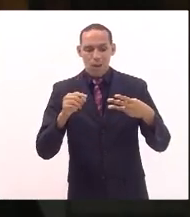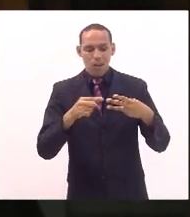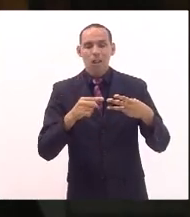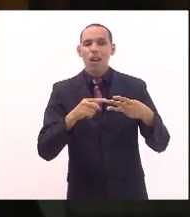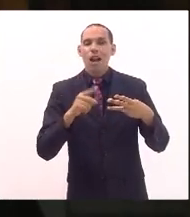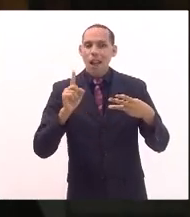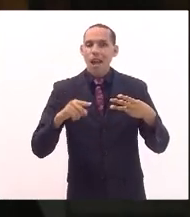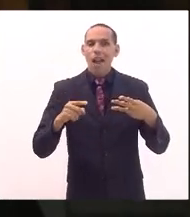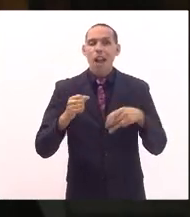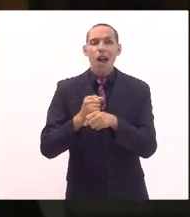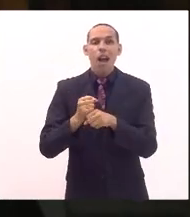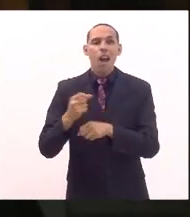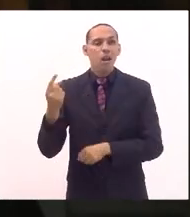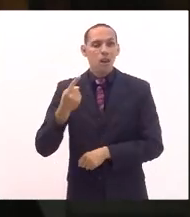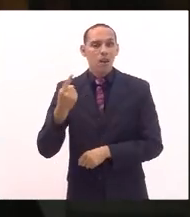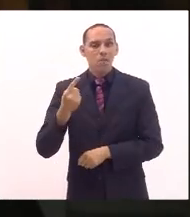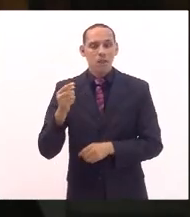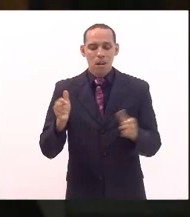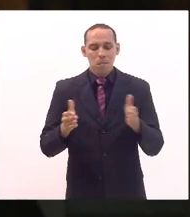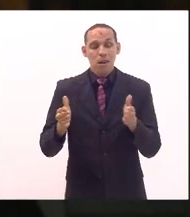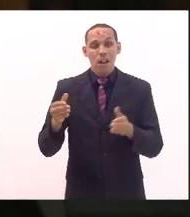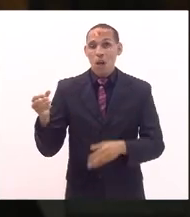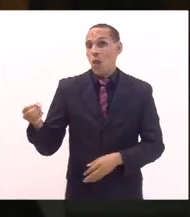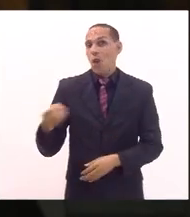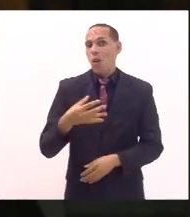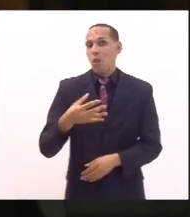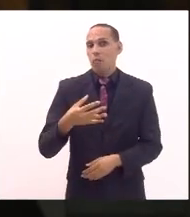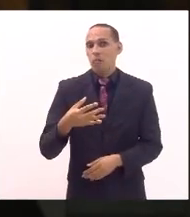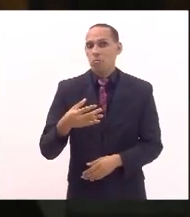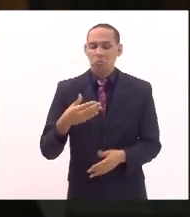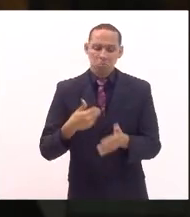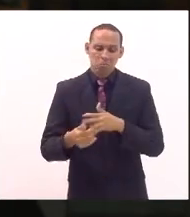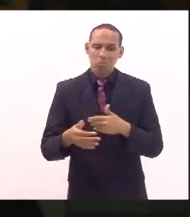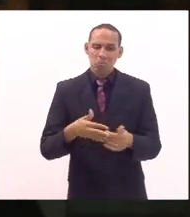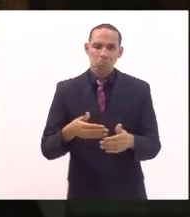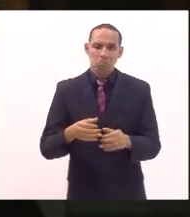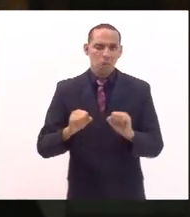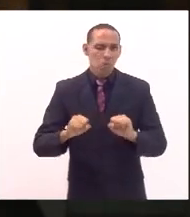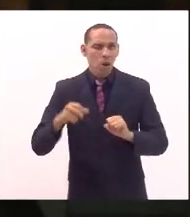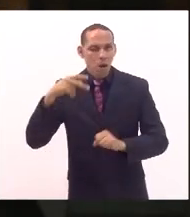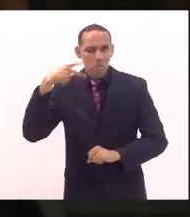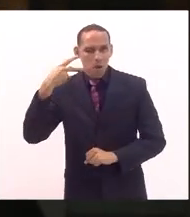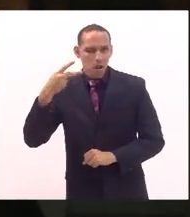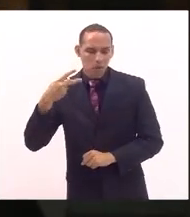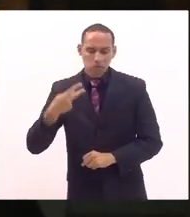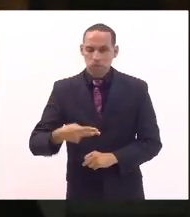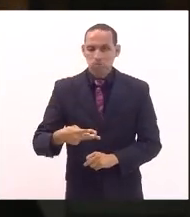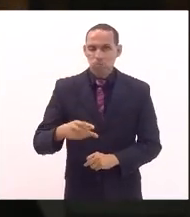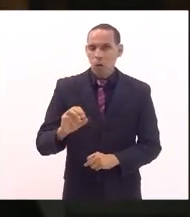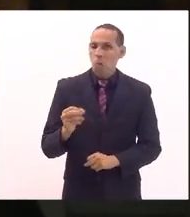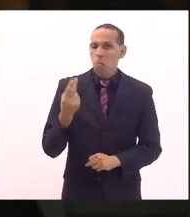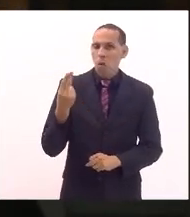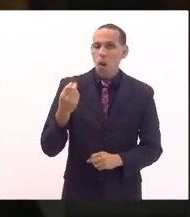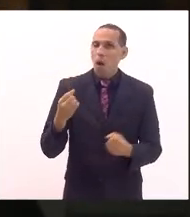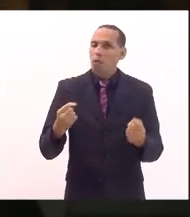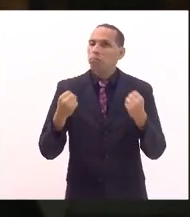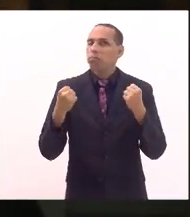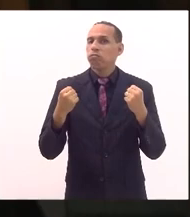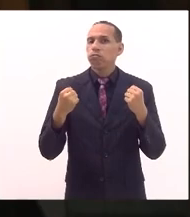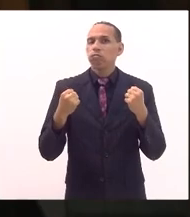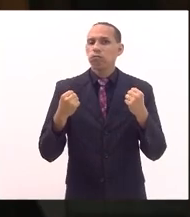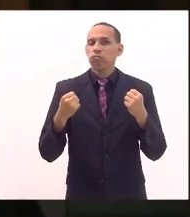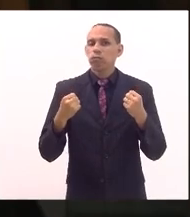ano de um novo mandato quer seja do Parlamento que é seja do Poder